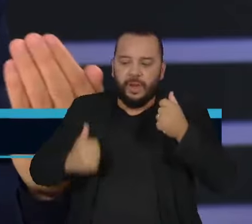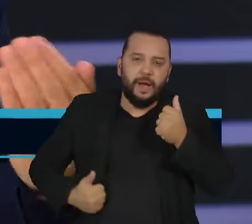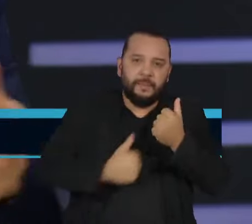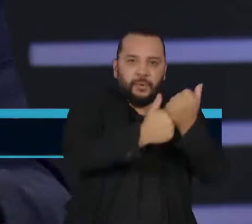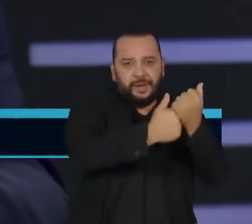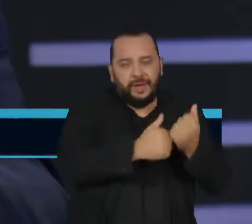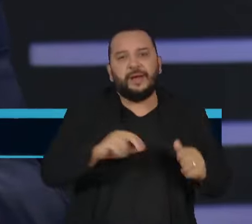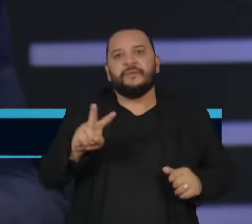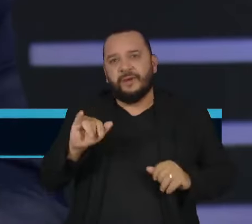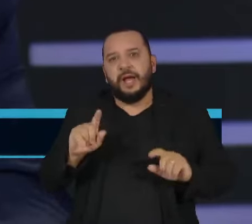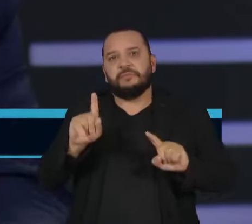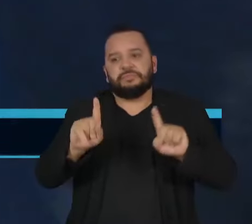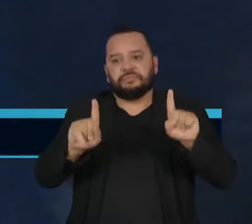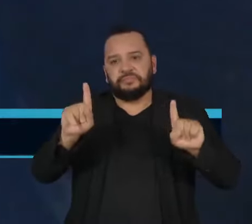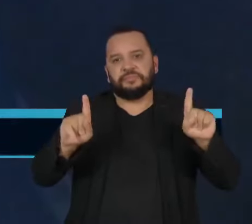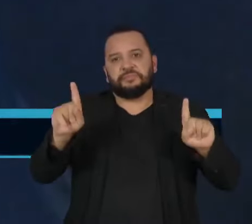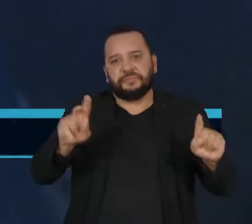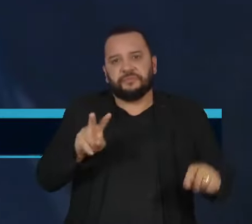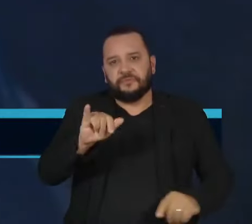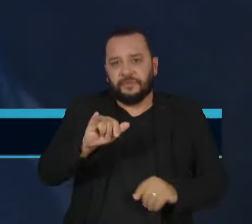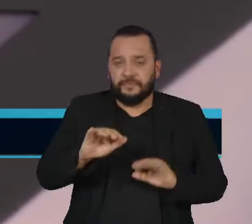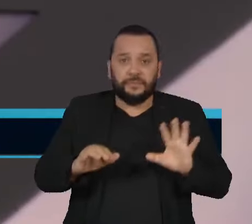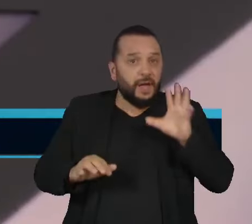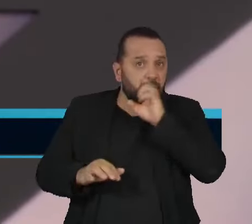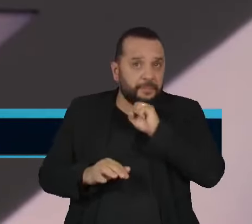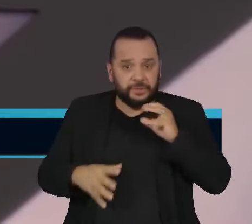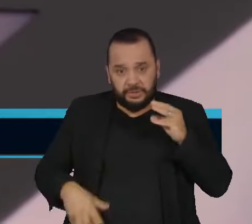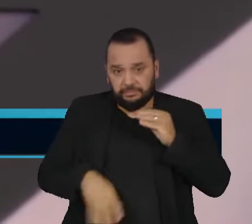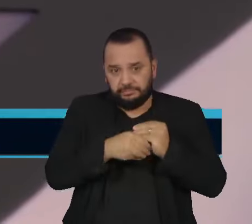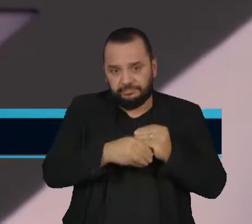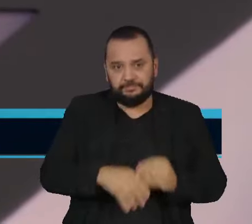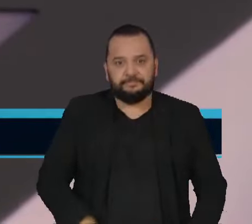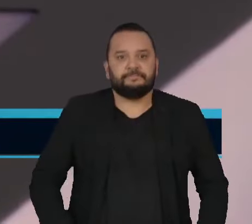Fortes cabos eleitorais. Né? Se eu puder só acrescentar um negócio.